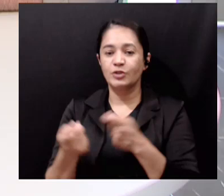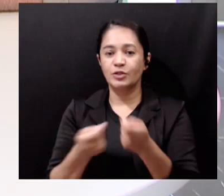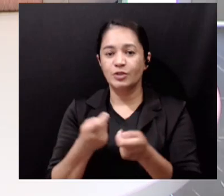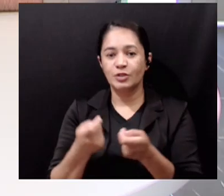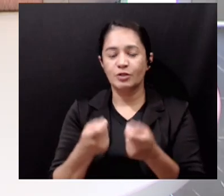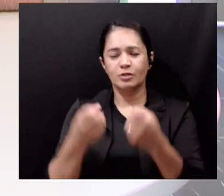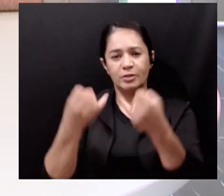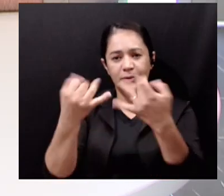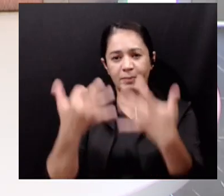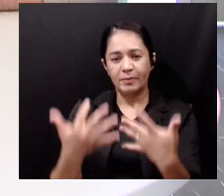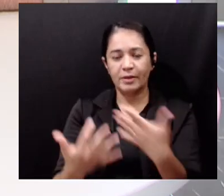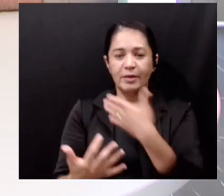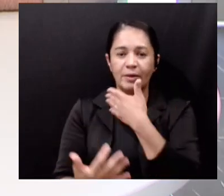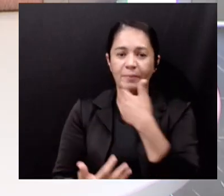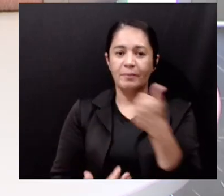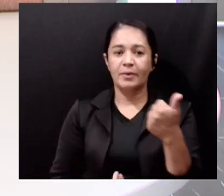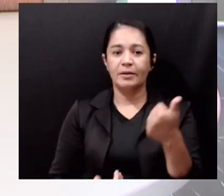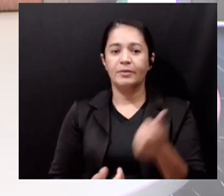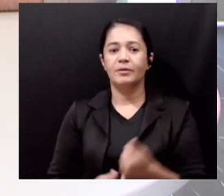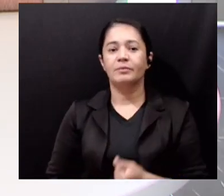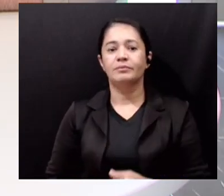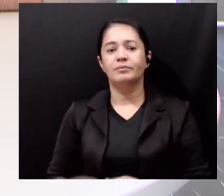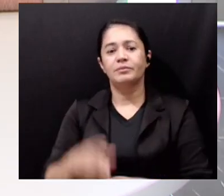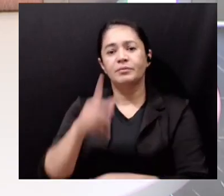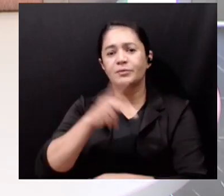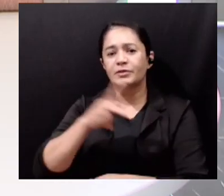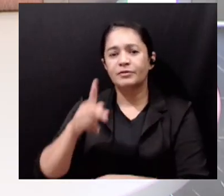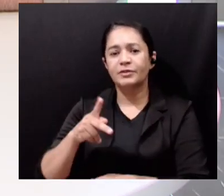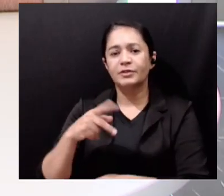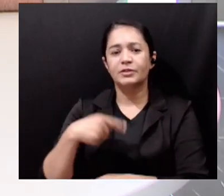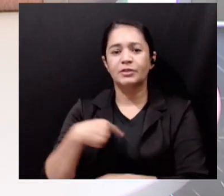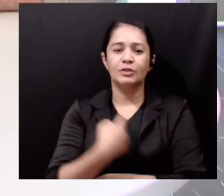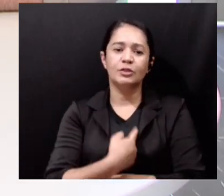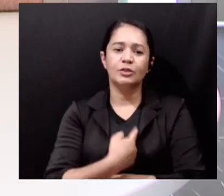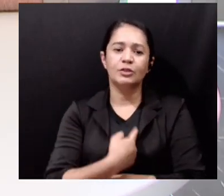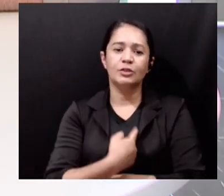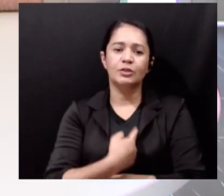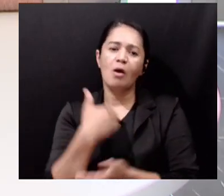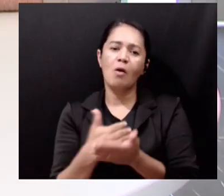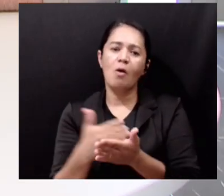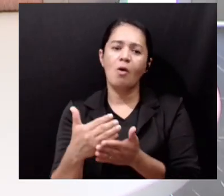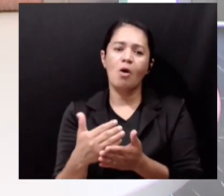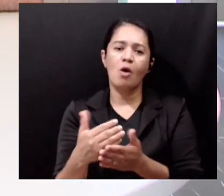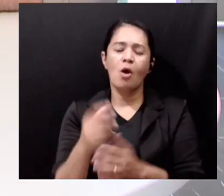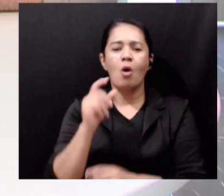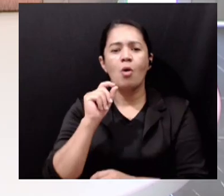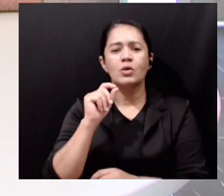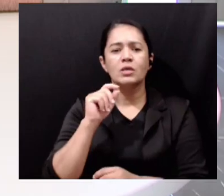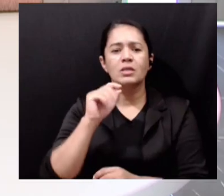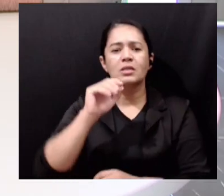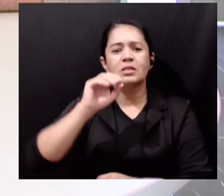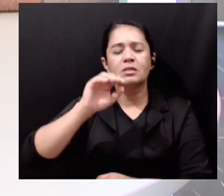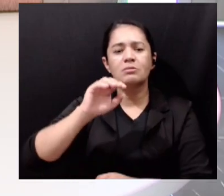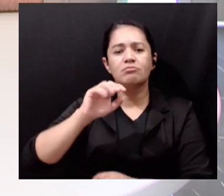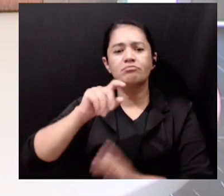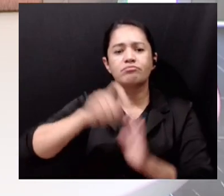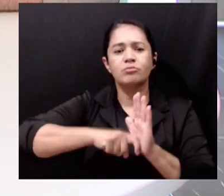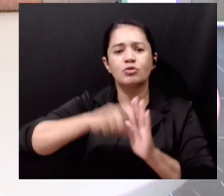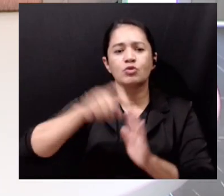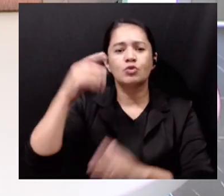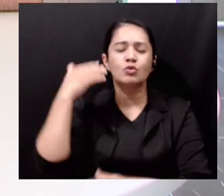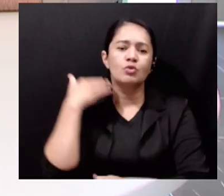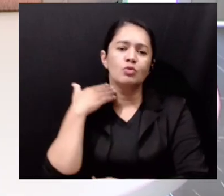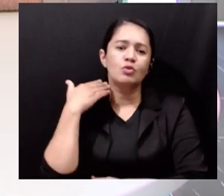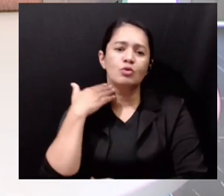esse serviço. Professor, para a gente começar, né, o que são as tarifas bancárias? As tarifas bancárias